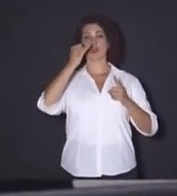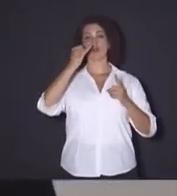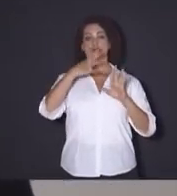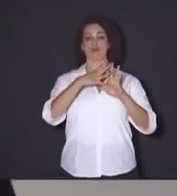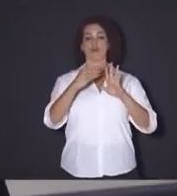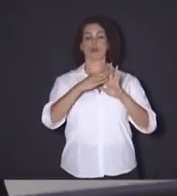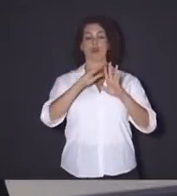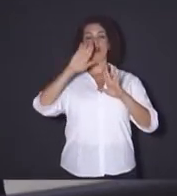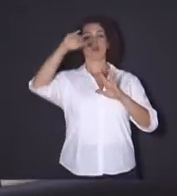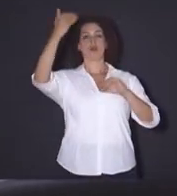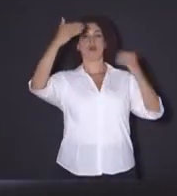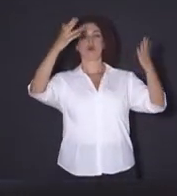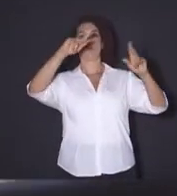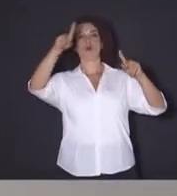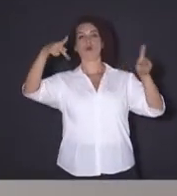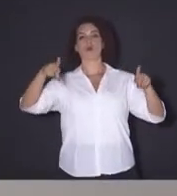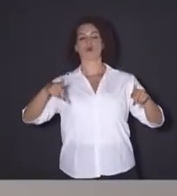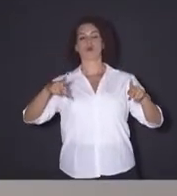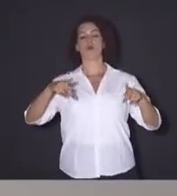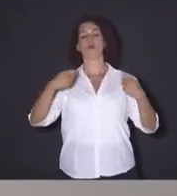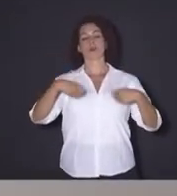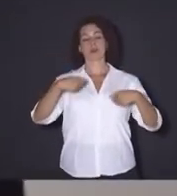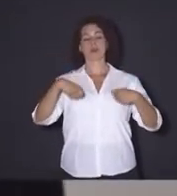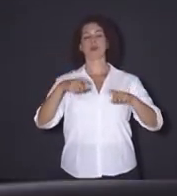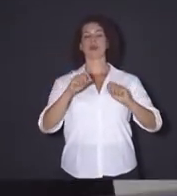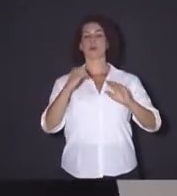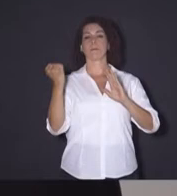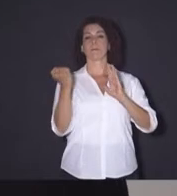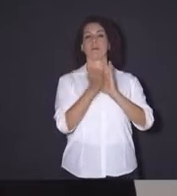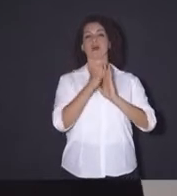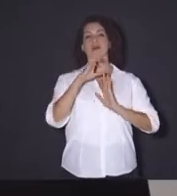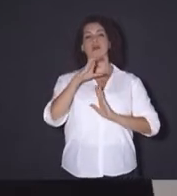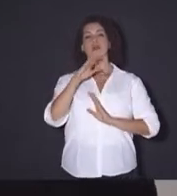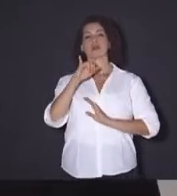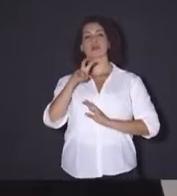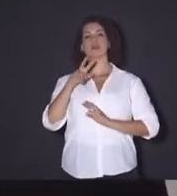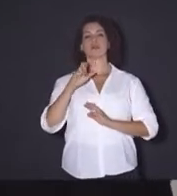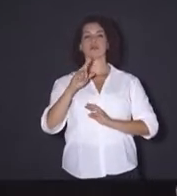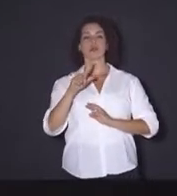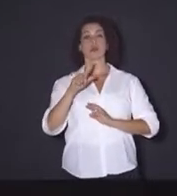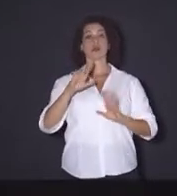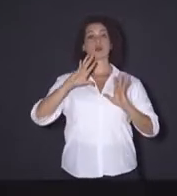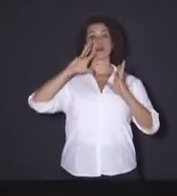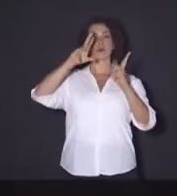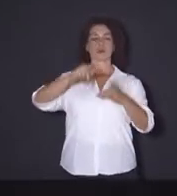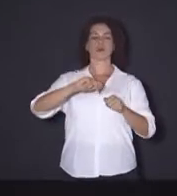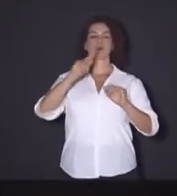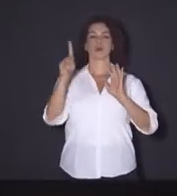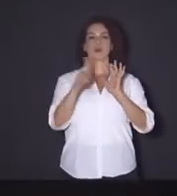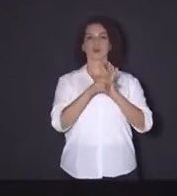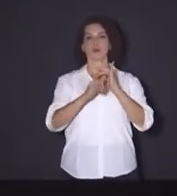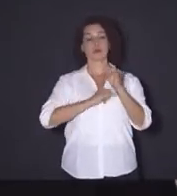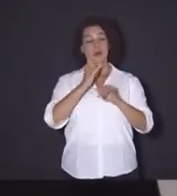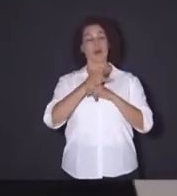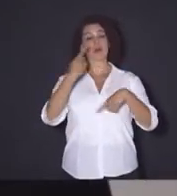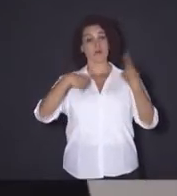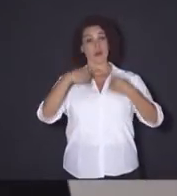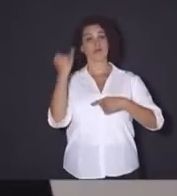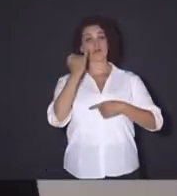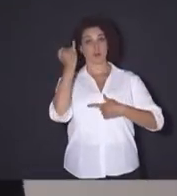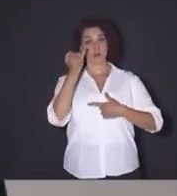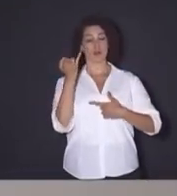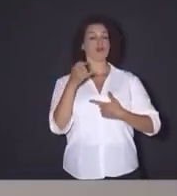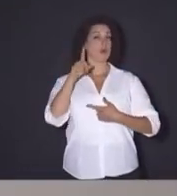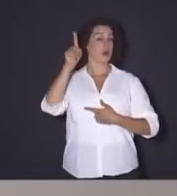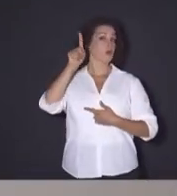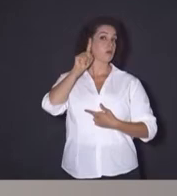sobre a criação de um marco civil global para a internet. Esse debate é tão importante que nos Estados Unidos agora, o